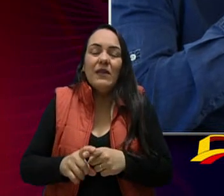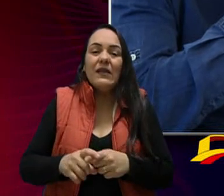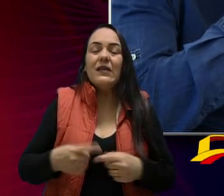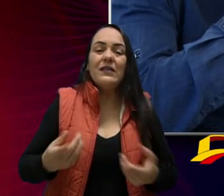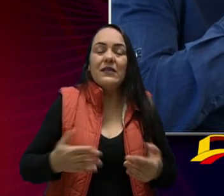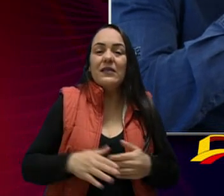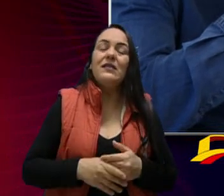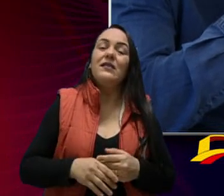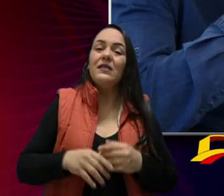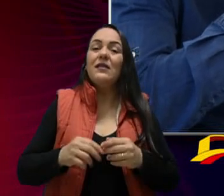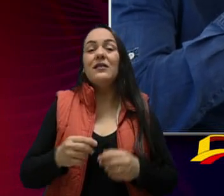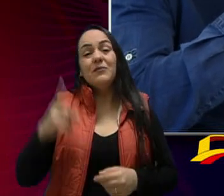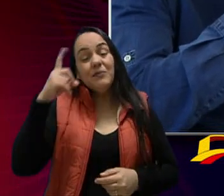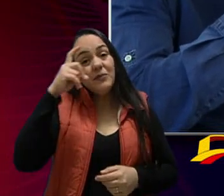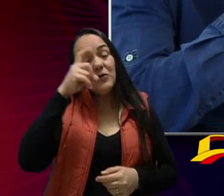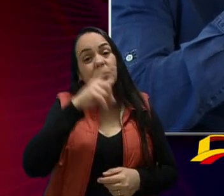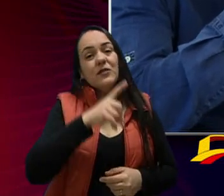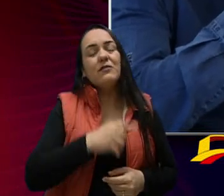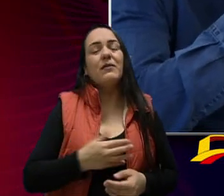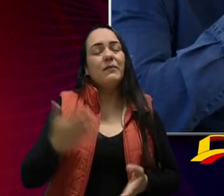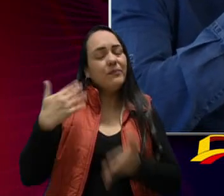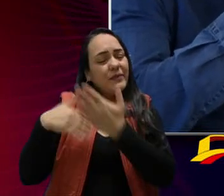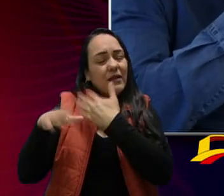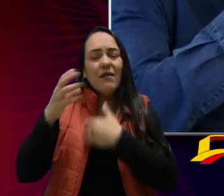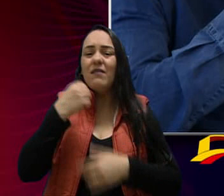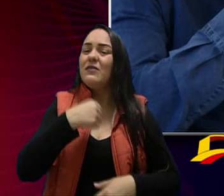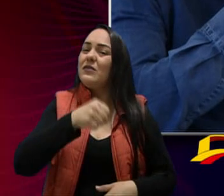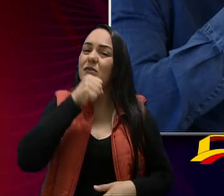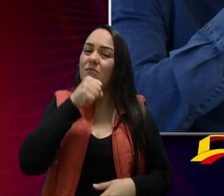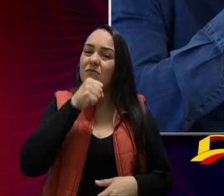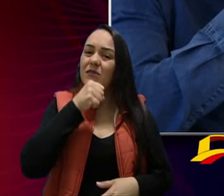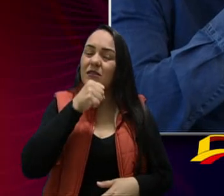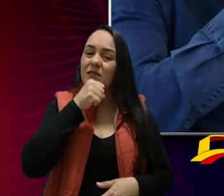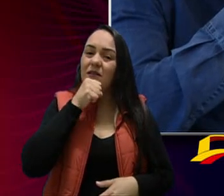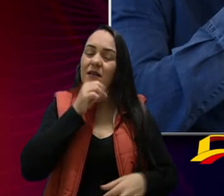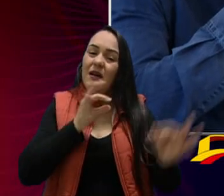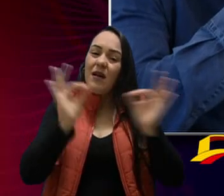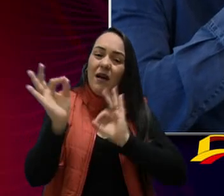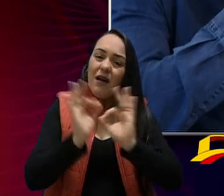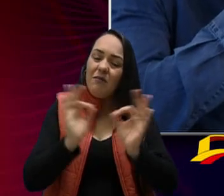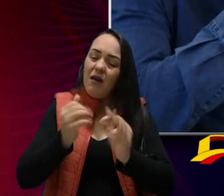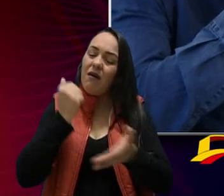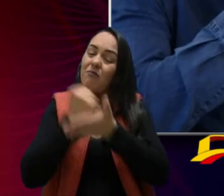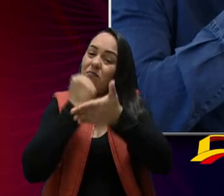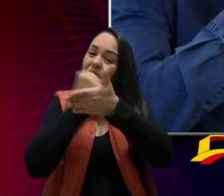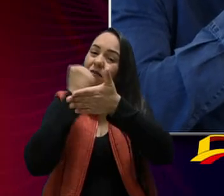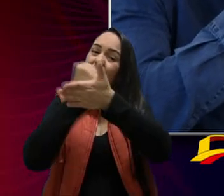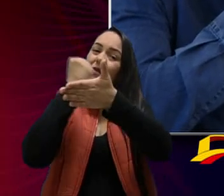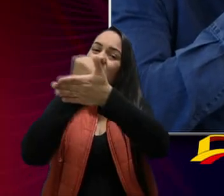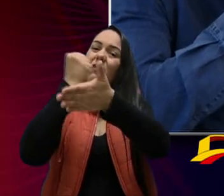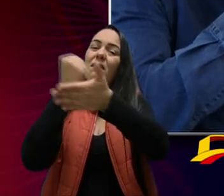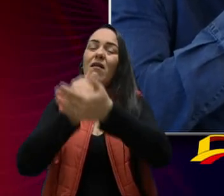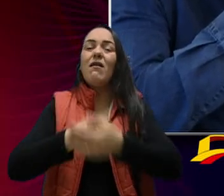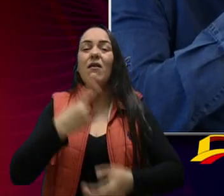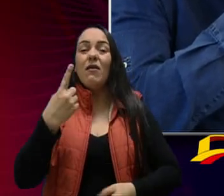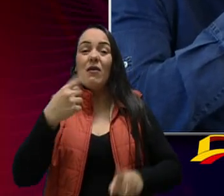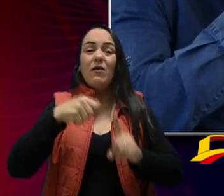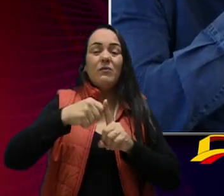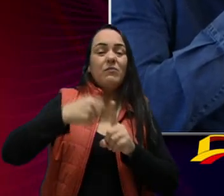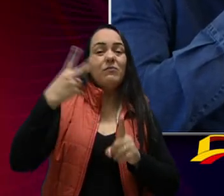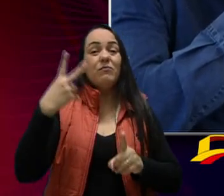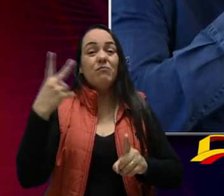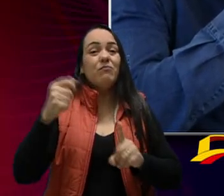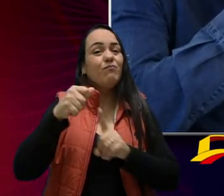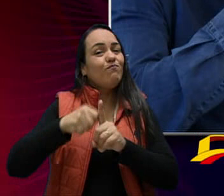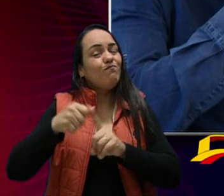praticamente interditar é uma segura antiga seria muito mais demorar você mexer vai fazer uma adaptação de 12 meses se ele